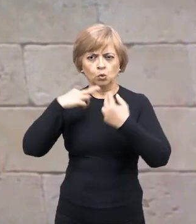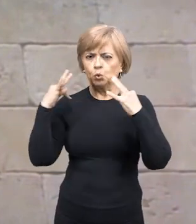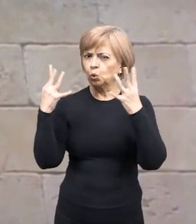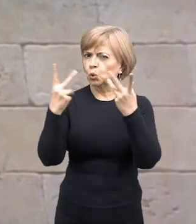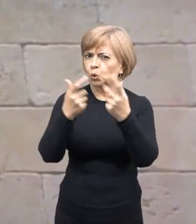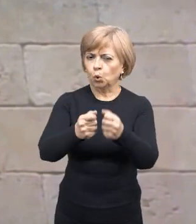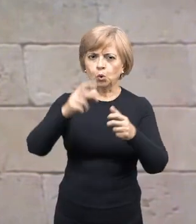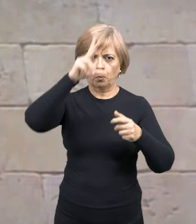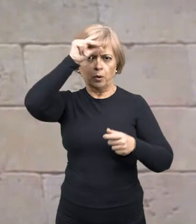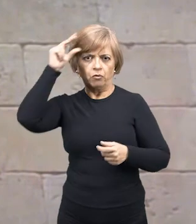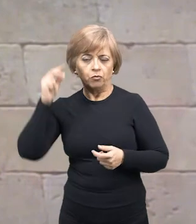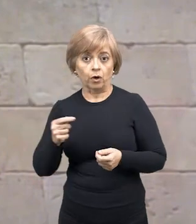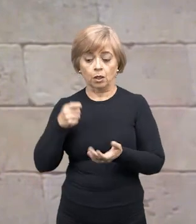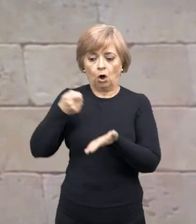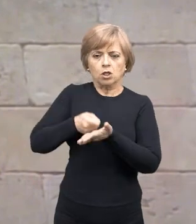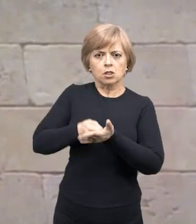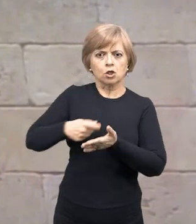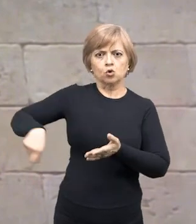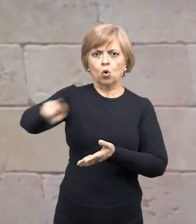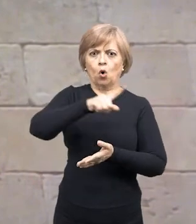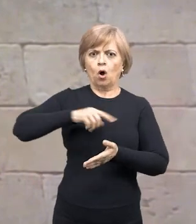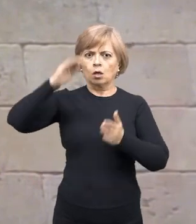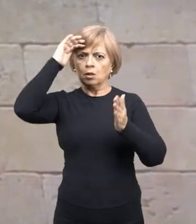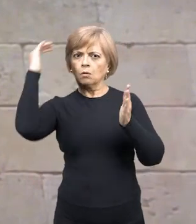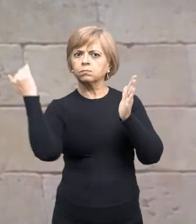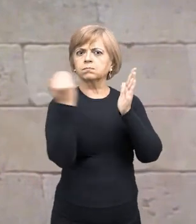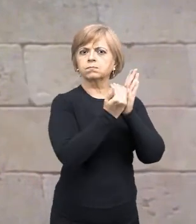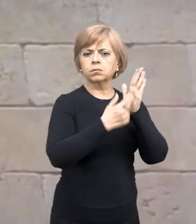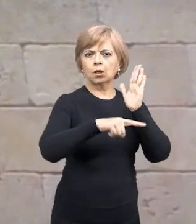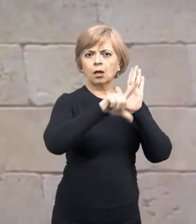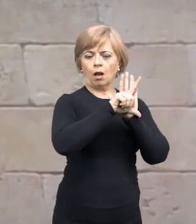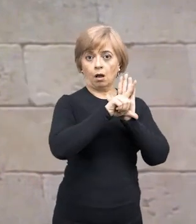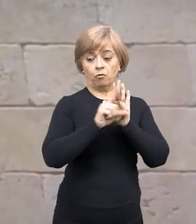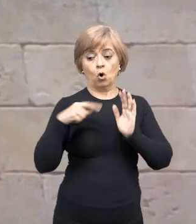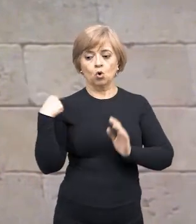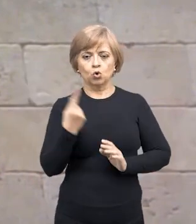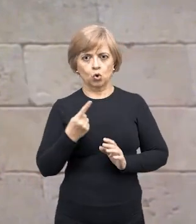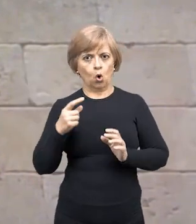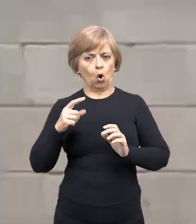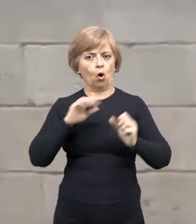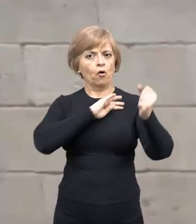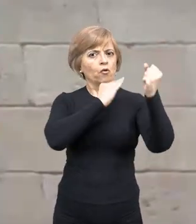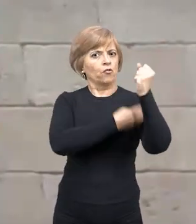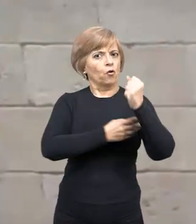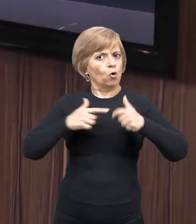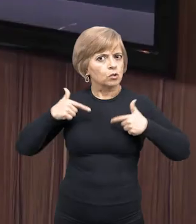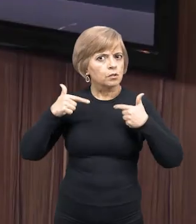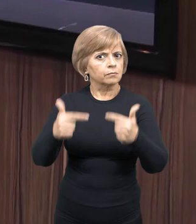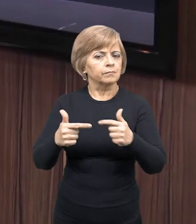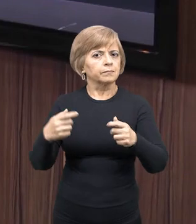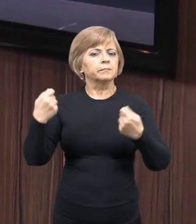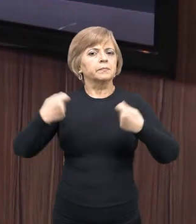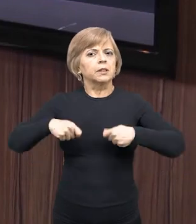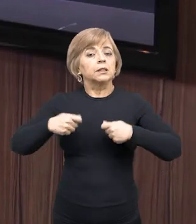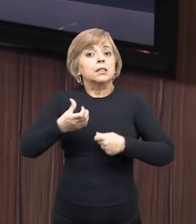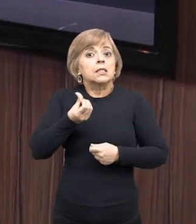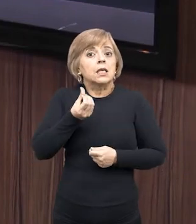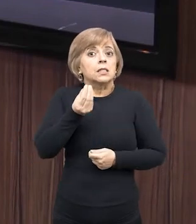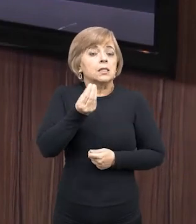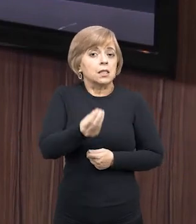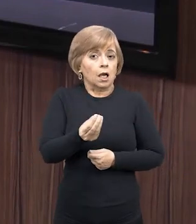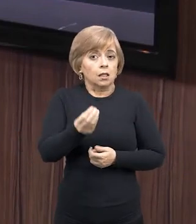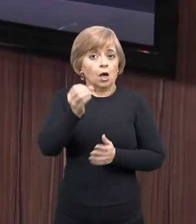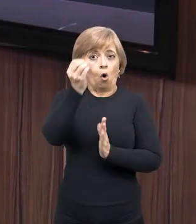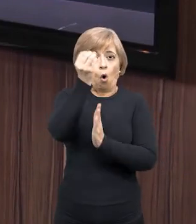elas sejam submetidas ao controle da sociedade e dos órgãos externos, a Força-Tarefa do Ministério Público expediu 60